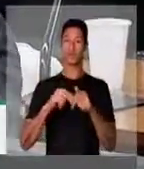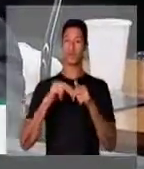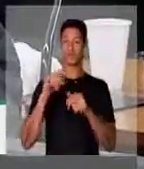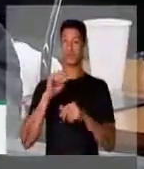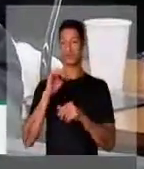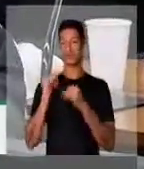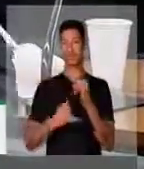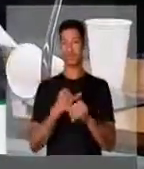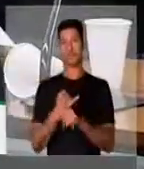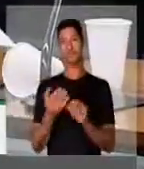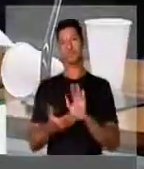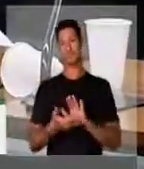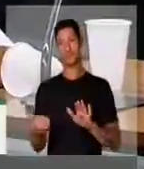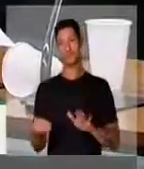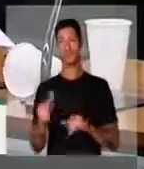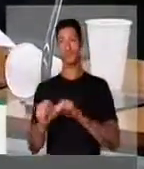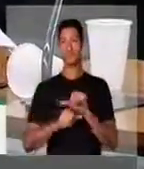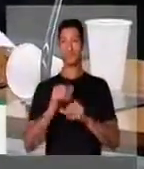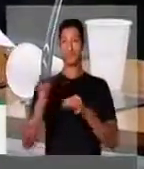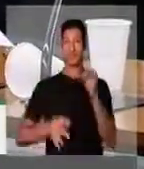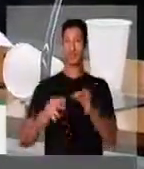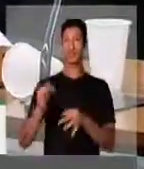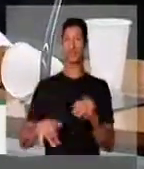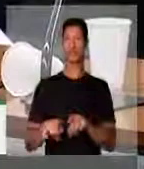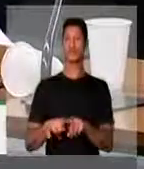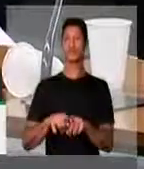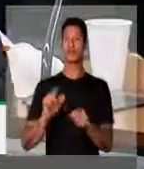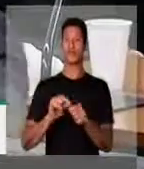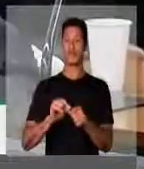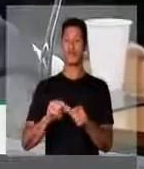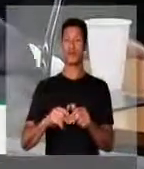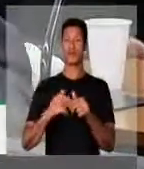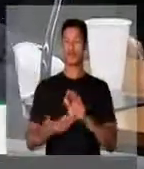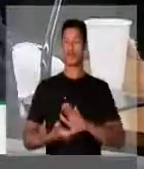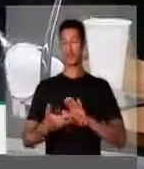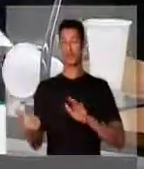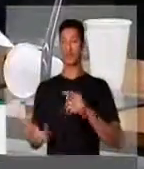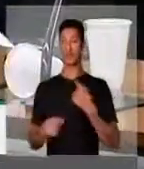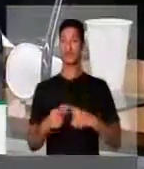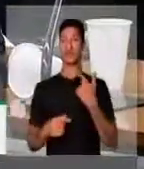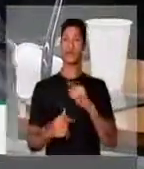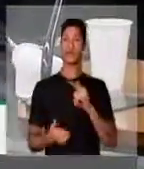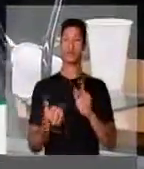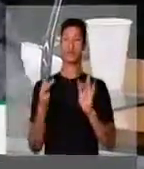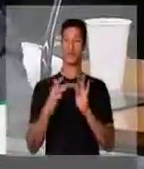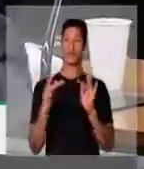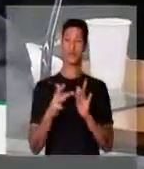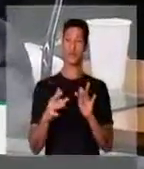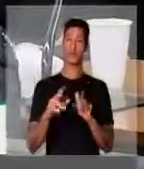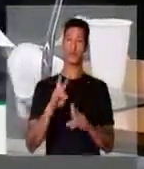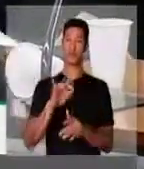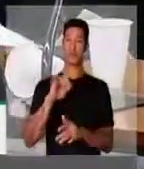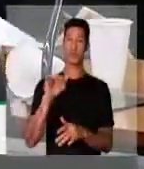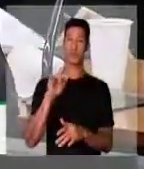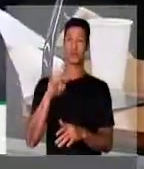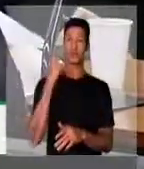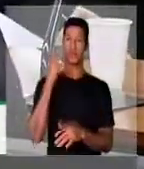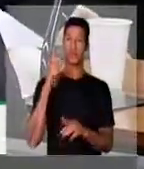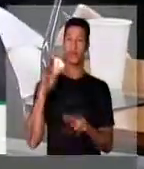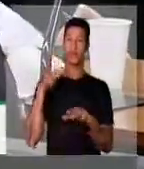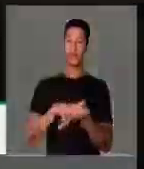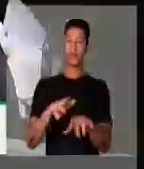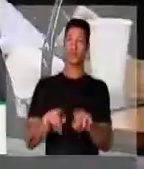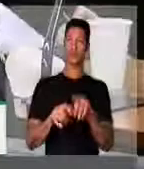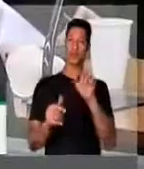Zap. Como o Zap caiu, talvez a justificativa tenha sido retiramos porque não tivemos mais contatos via Zap para